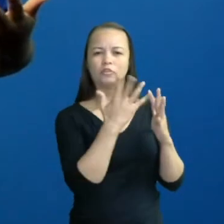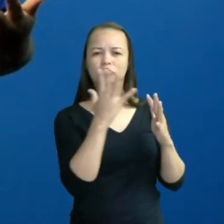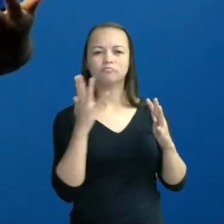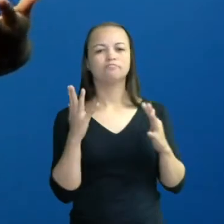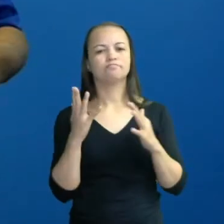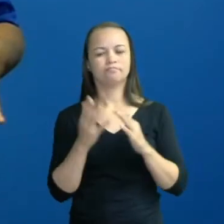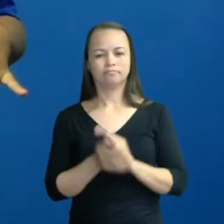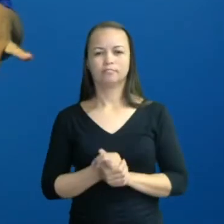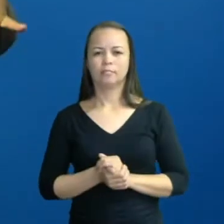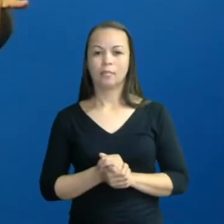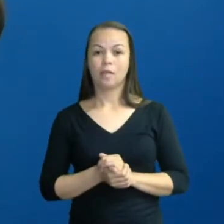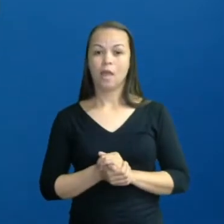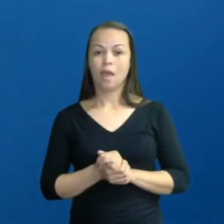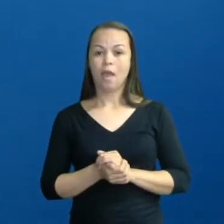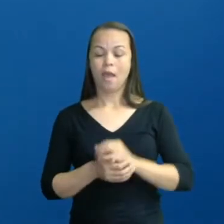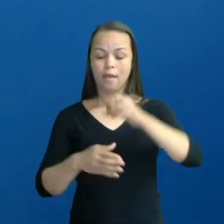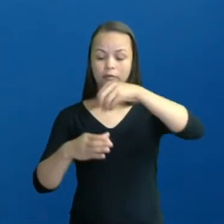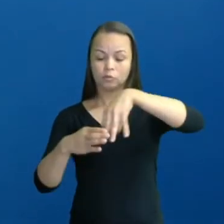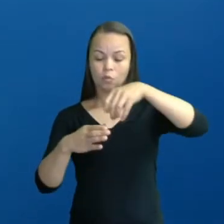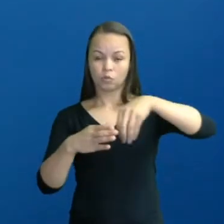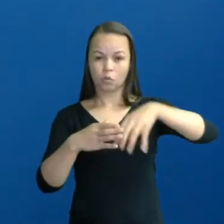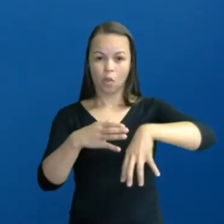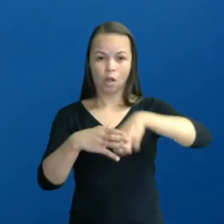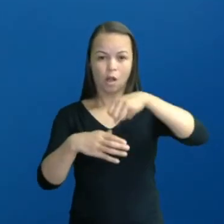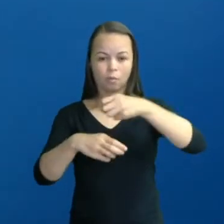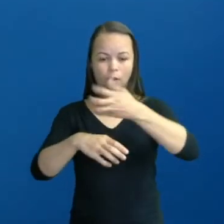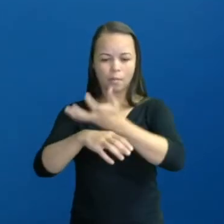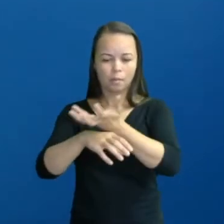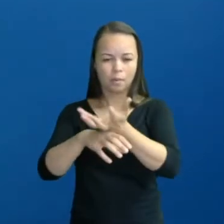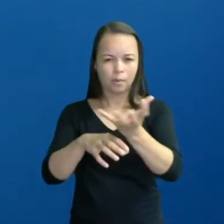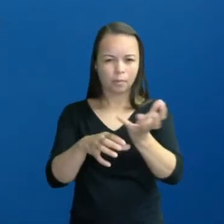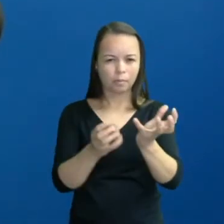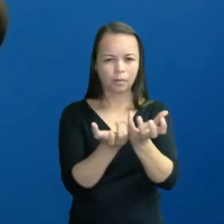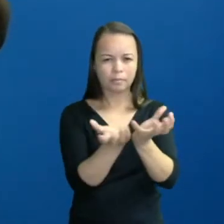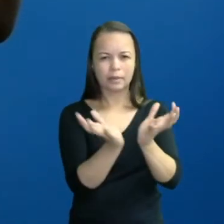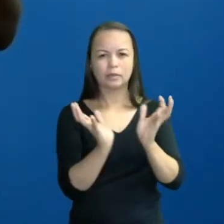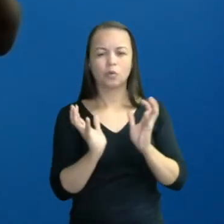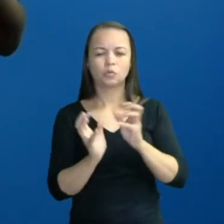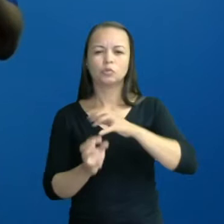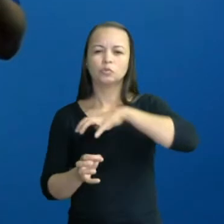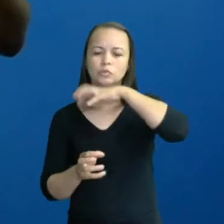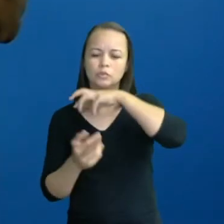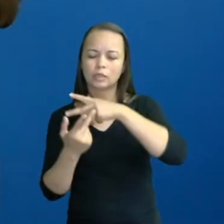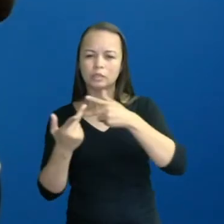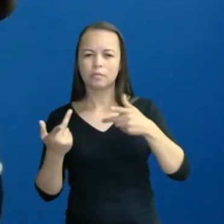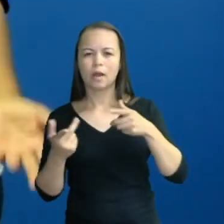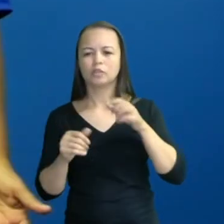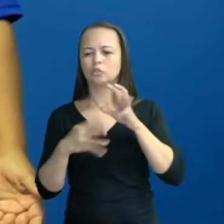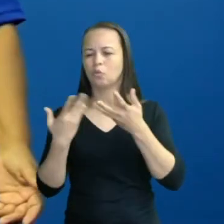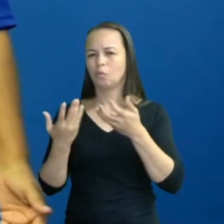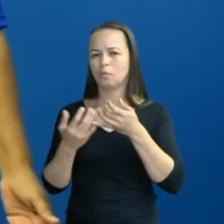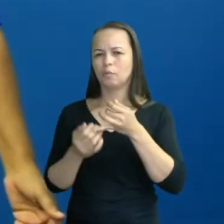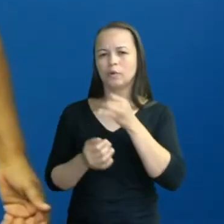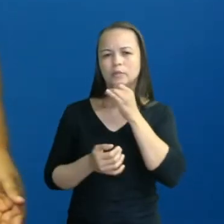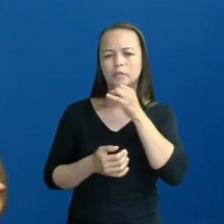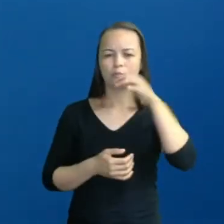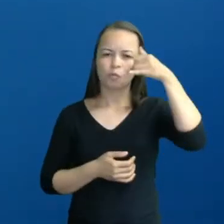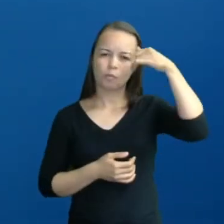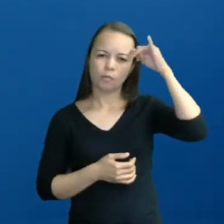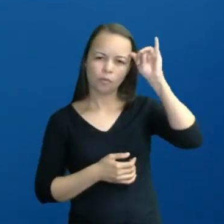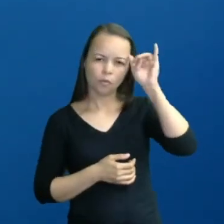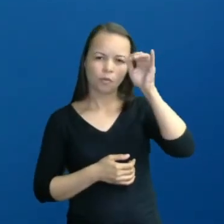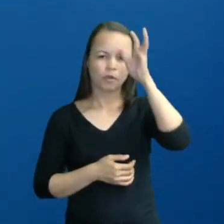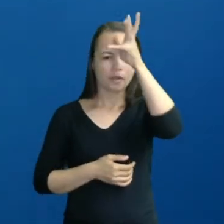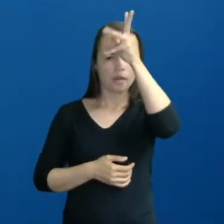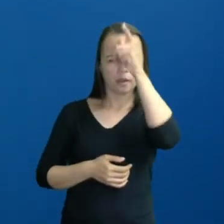do solo que cresce a grama, onde os animais que nós consumimos, como o boi, a